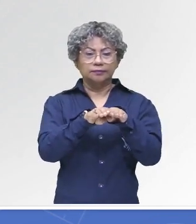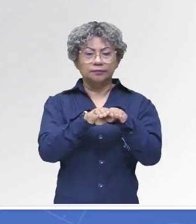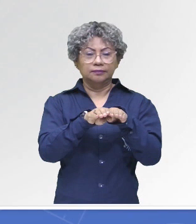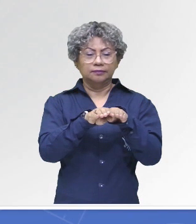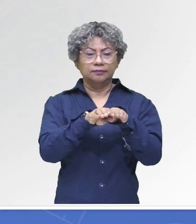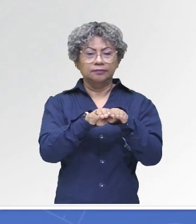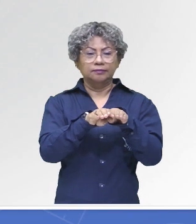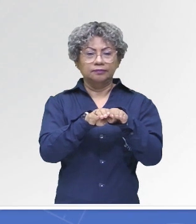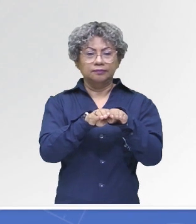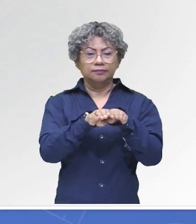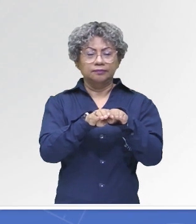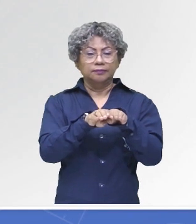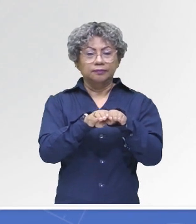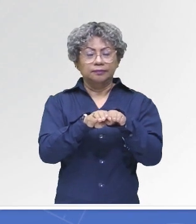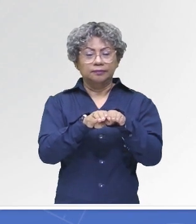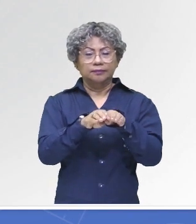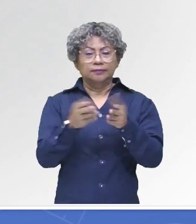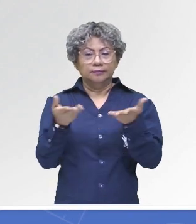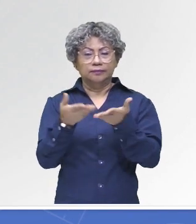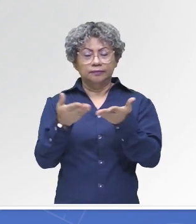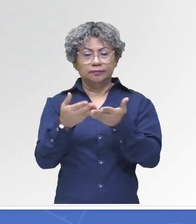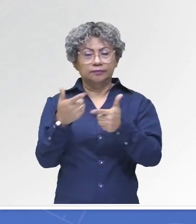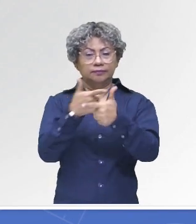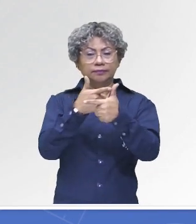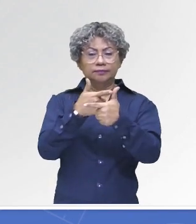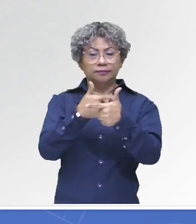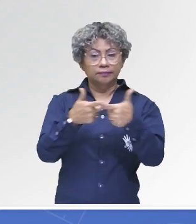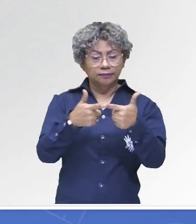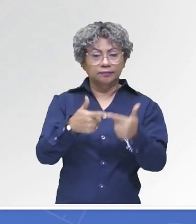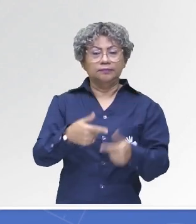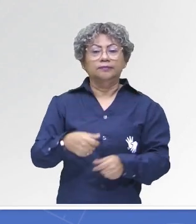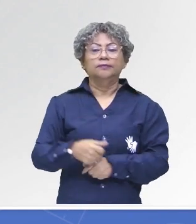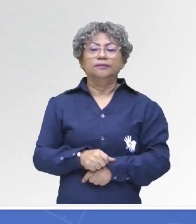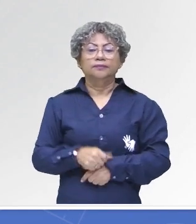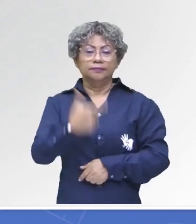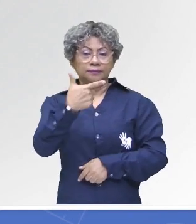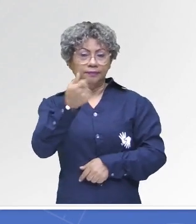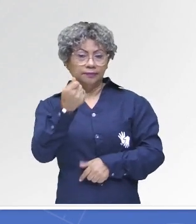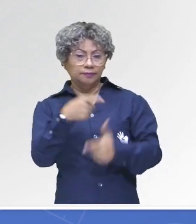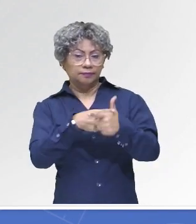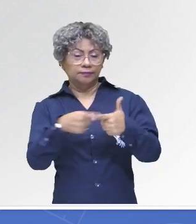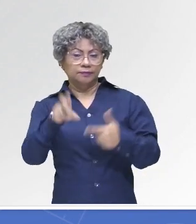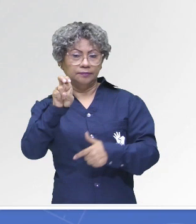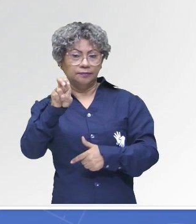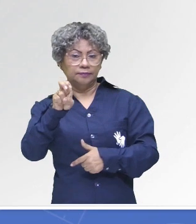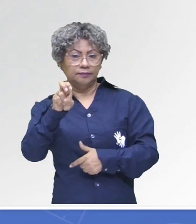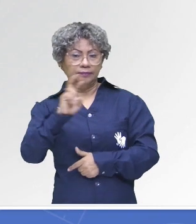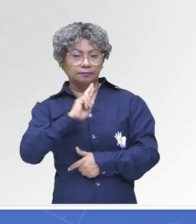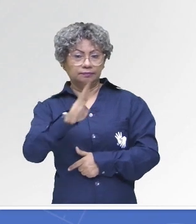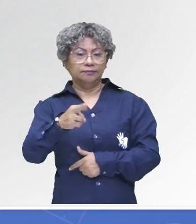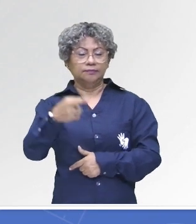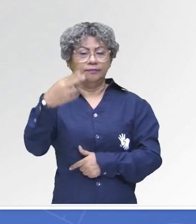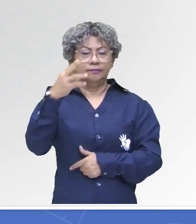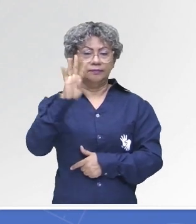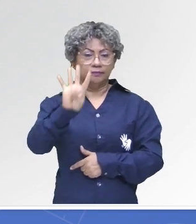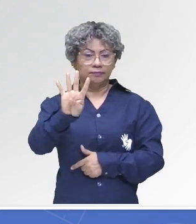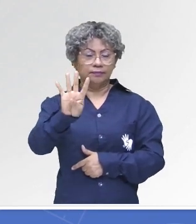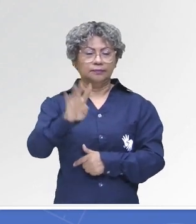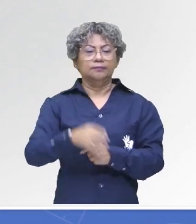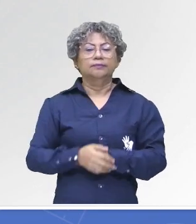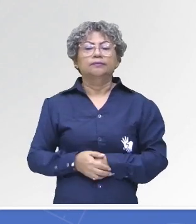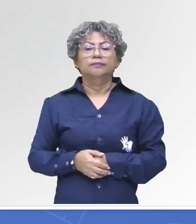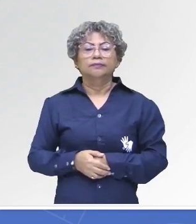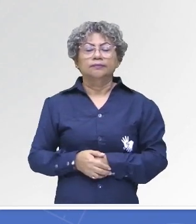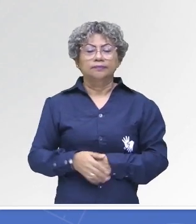conta, vamos dividir 20 por 5. 20 dividido por 5 vai dar 4 igual a